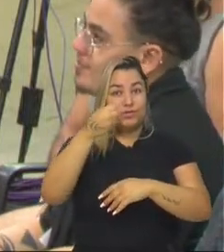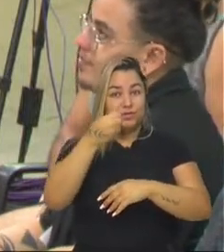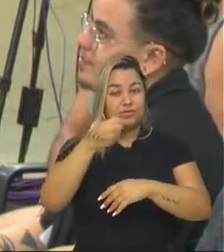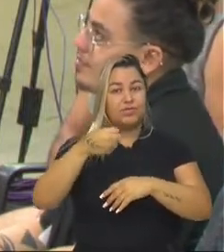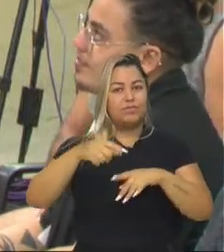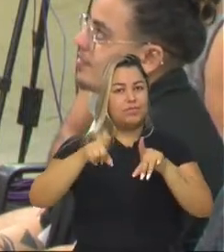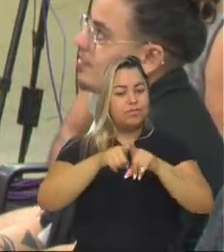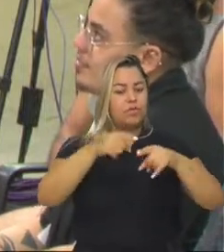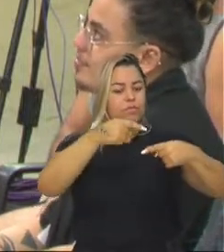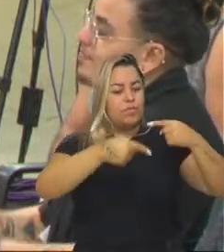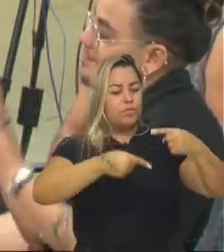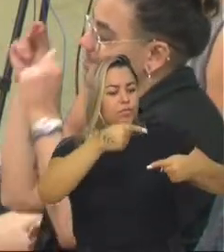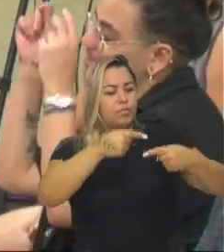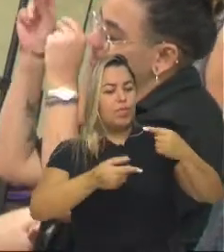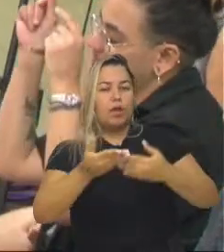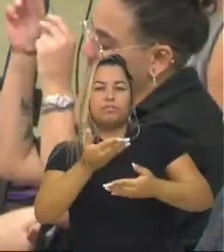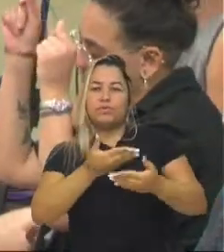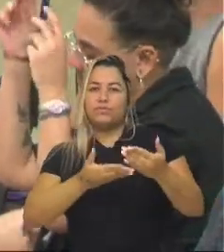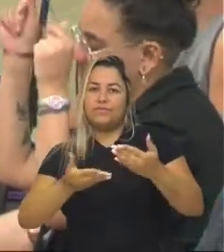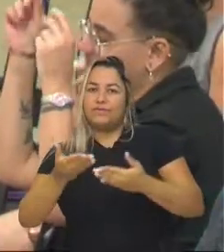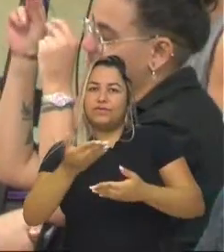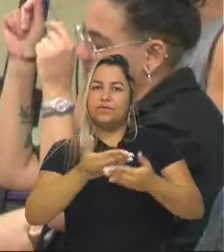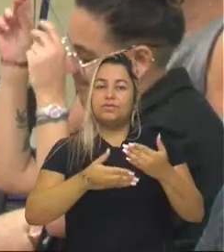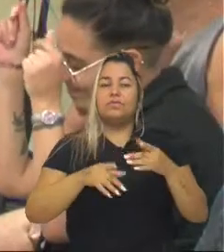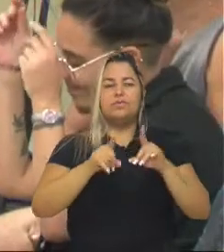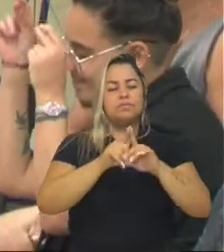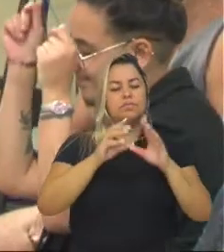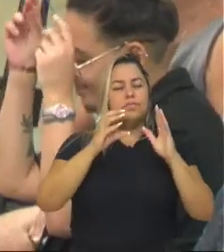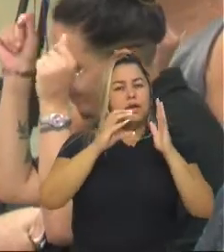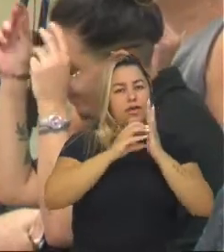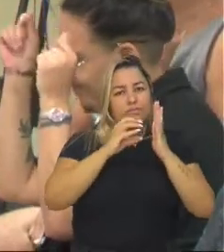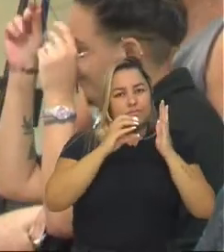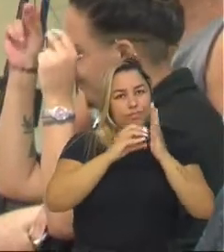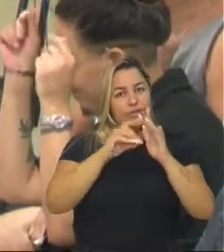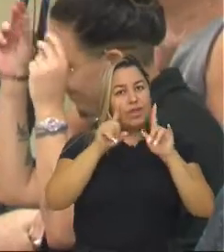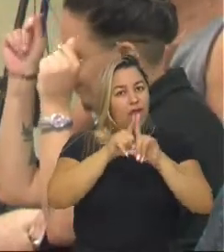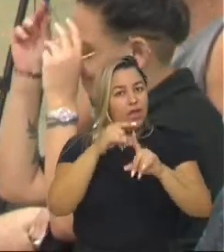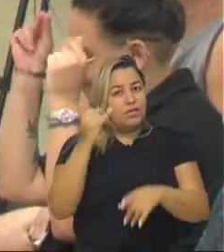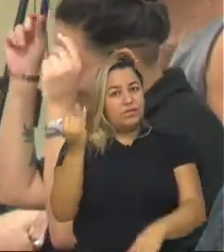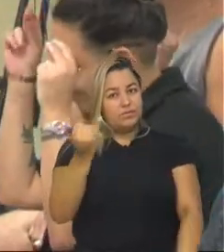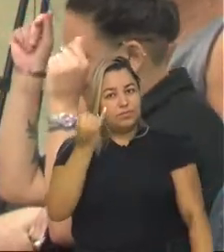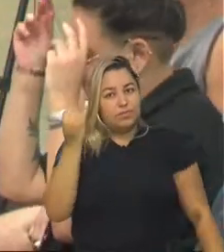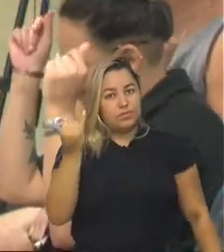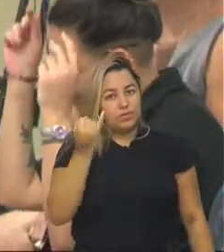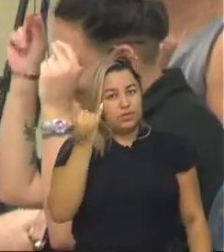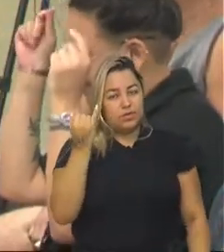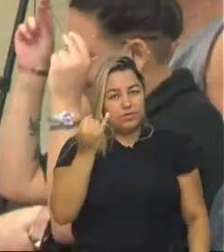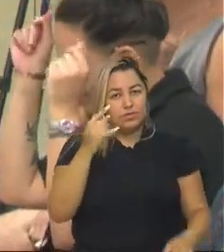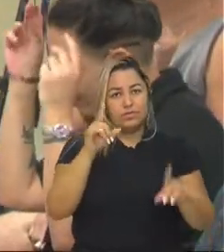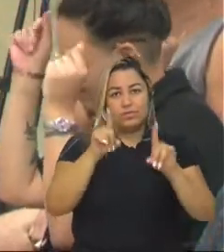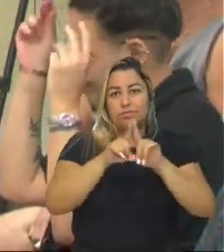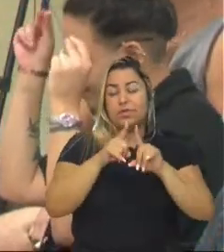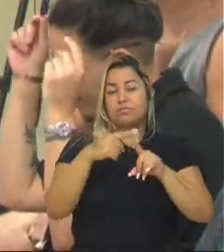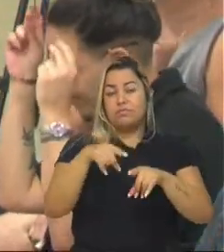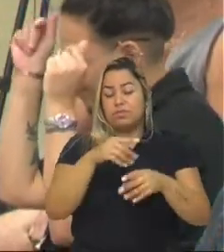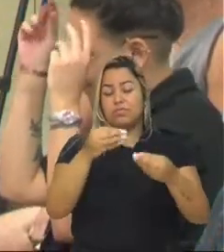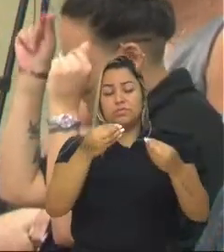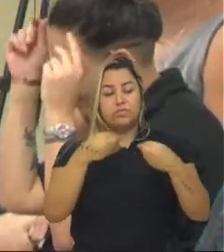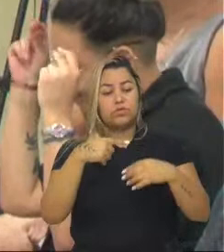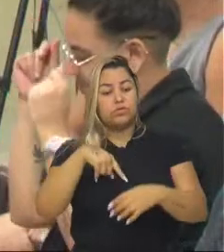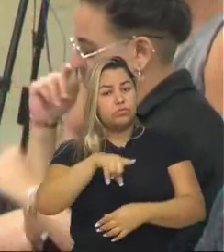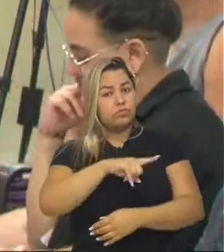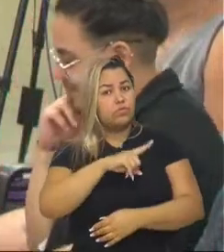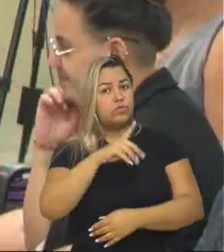fazer política pelo afeto também. Eu acho que é isso que eu queria marcar muito nessa oportunidade, né, assim, que o CFP está dando para a gente, de nos